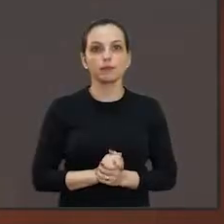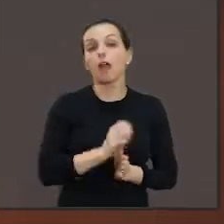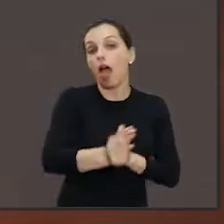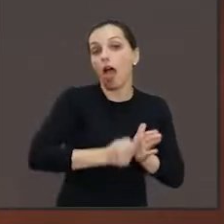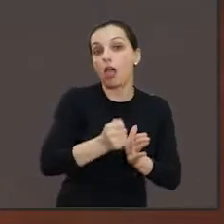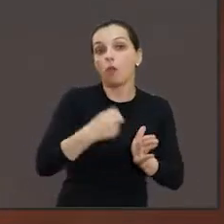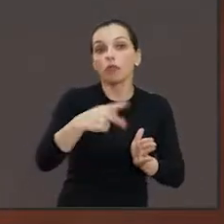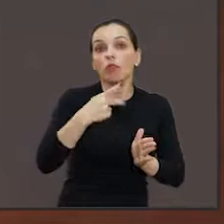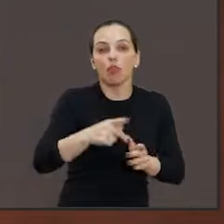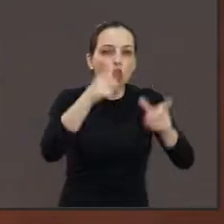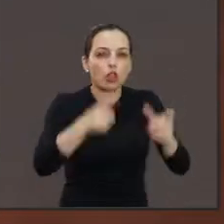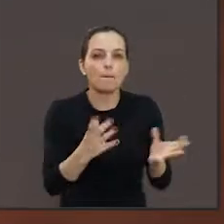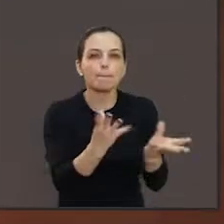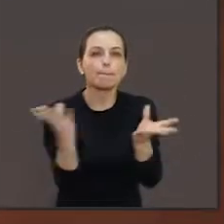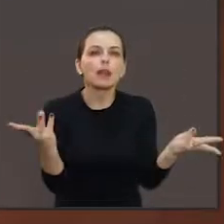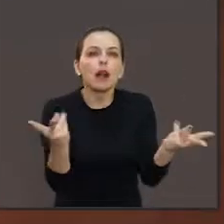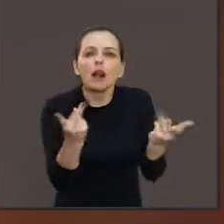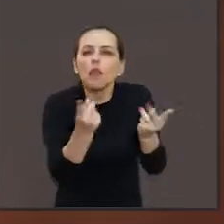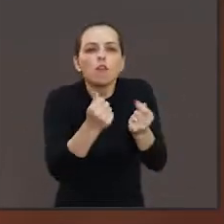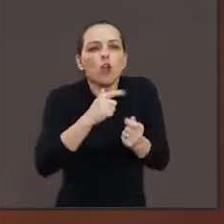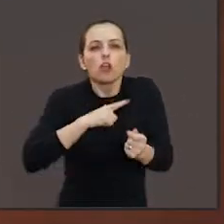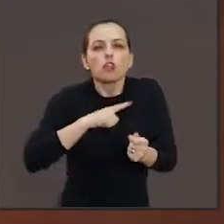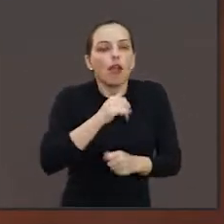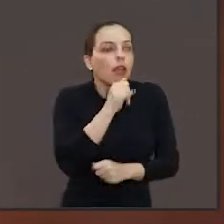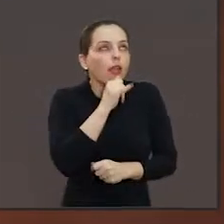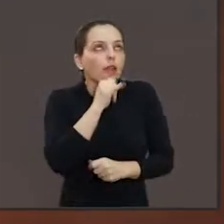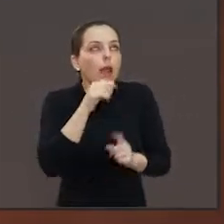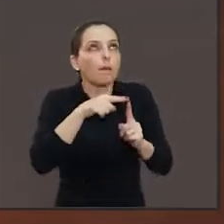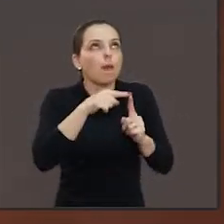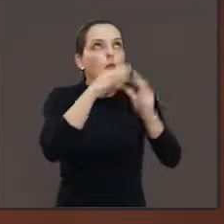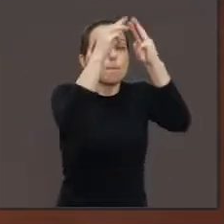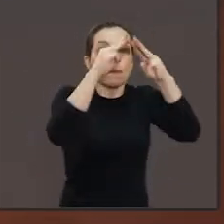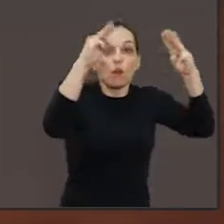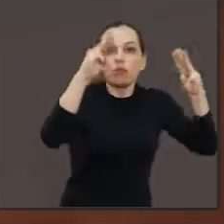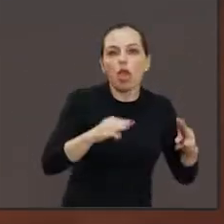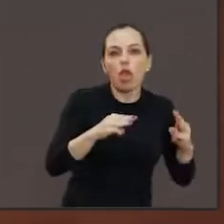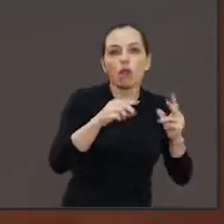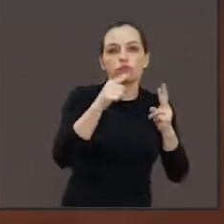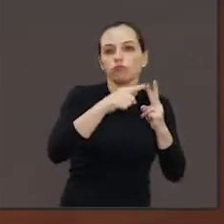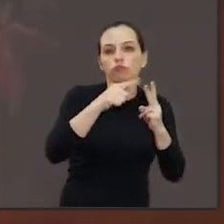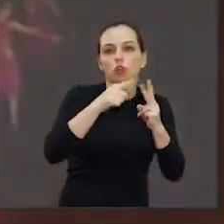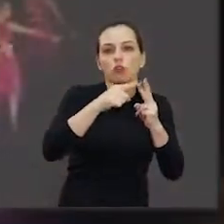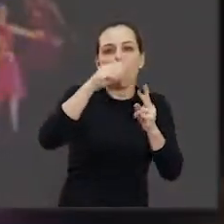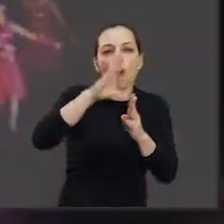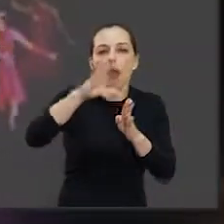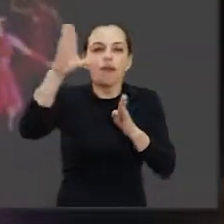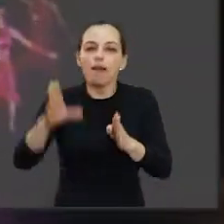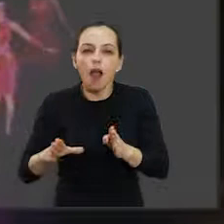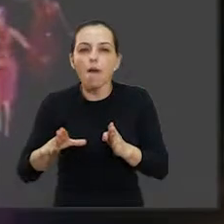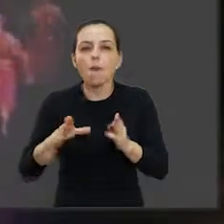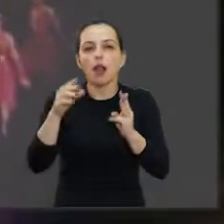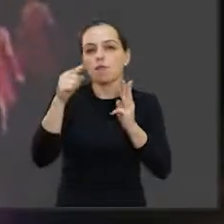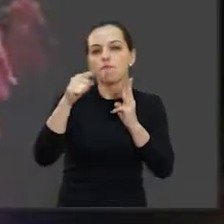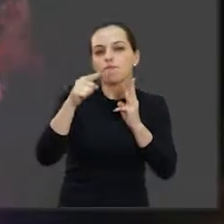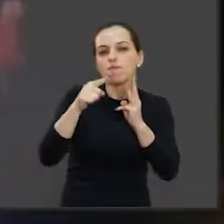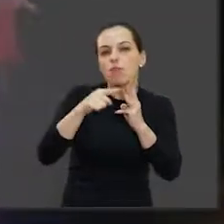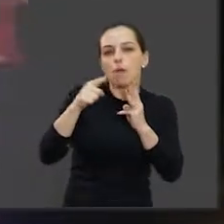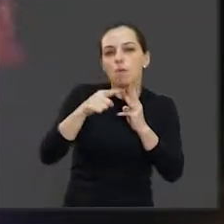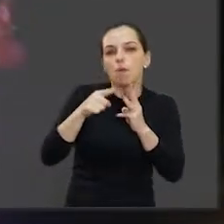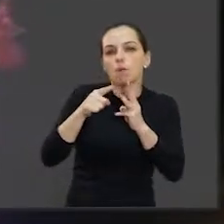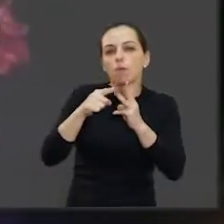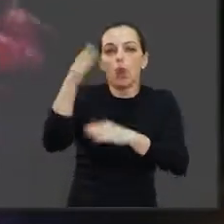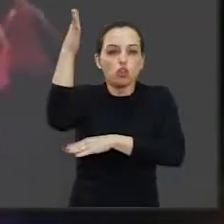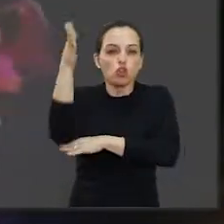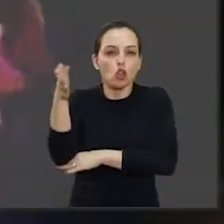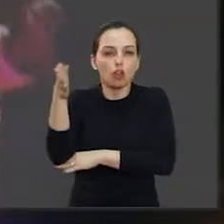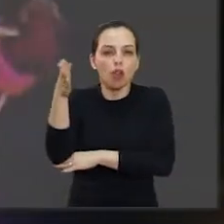coisa pode nos inspirar. Araraquara você sai, você vê alguns prédios que, por exemplo, o museu. Aquele prédio é maravilhoso para você